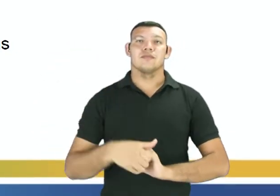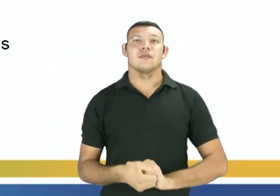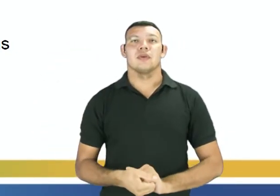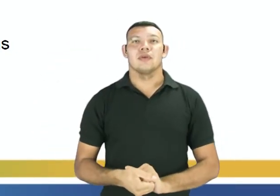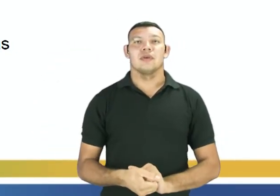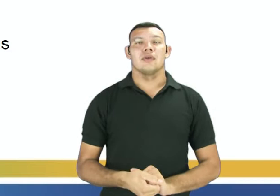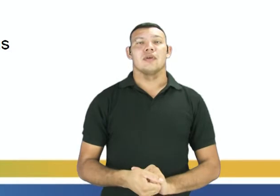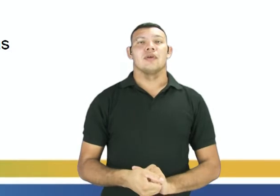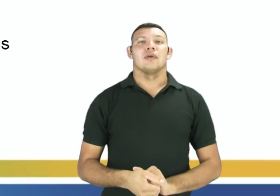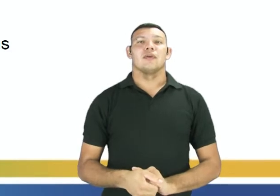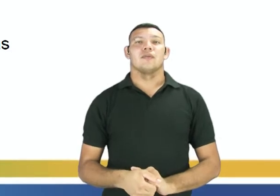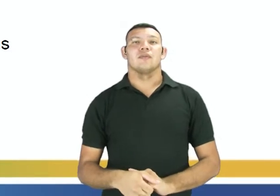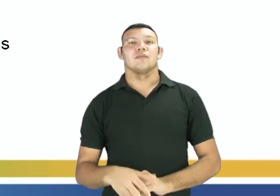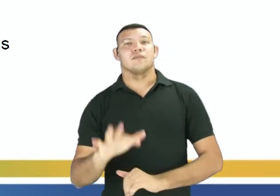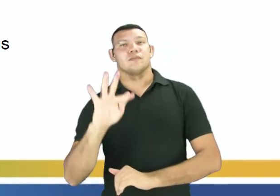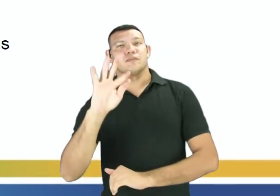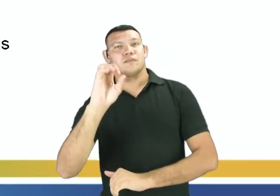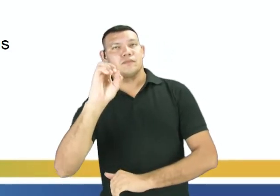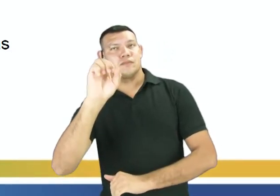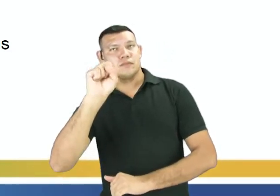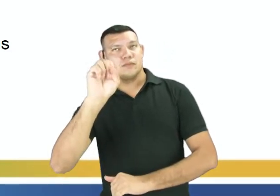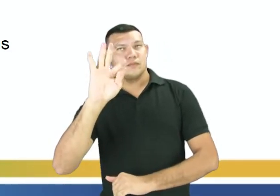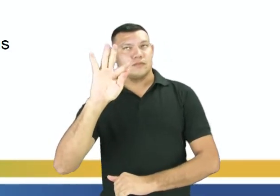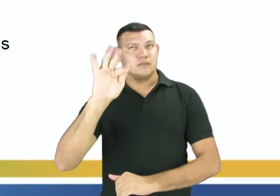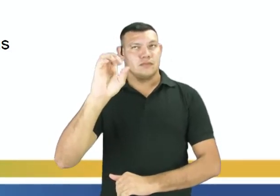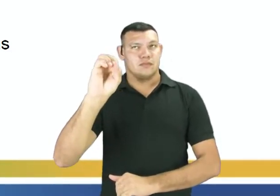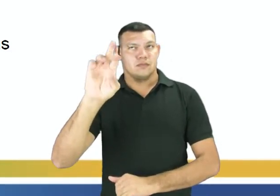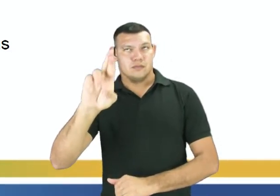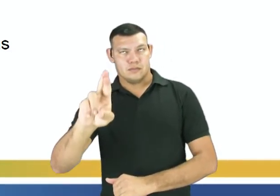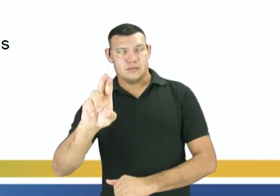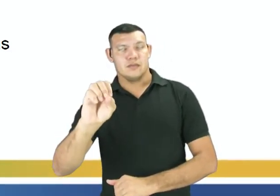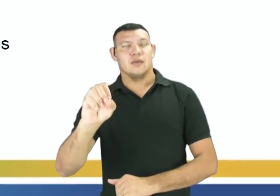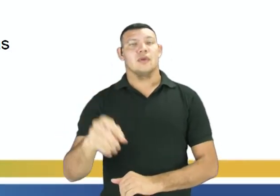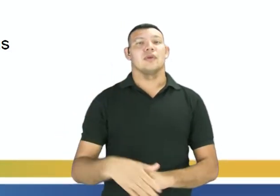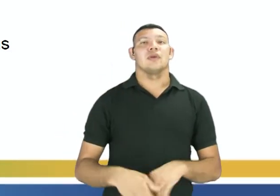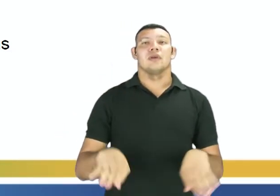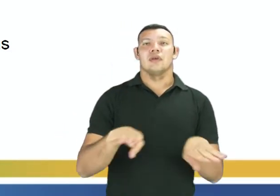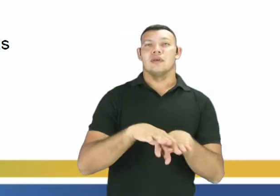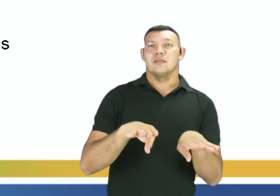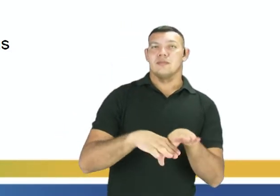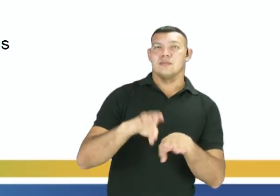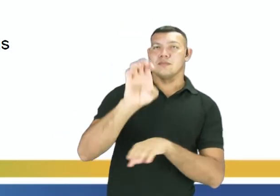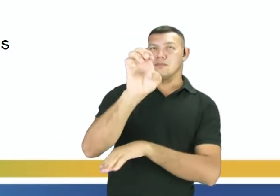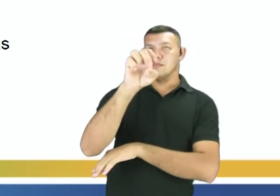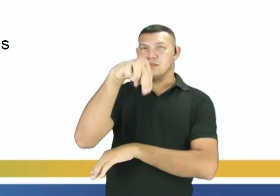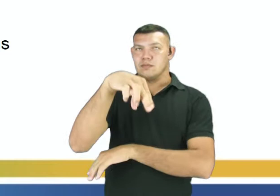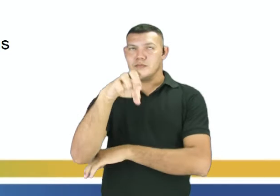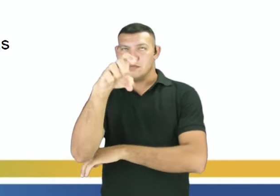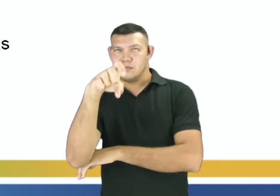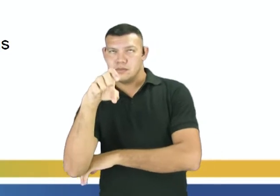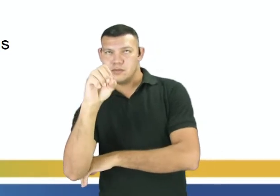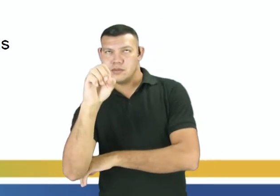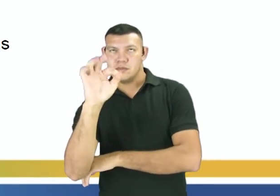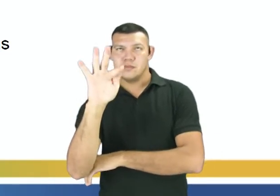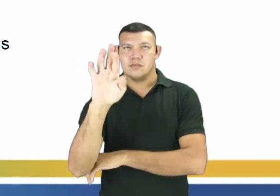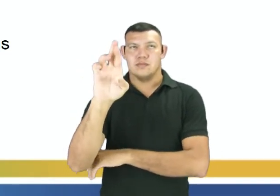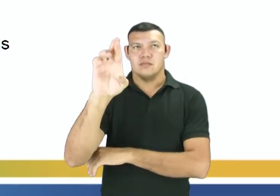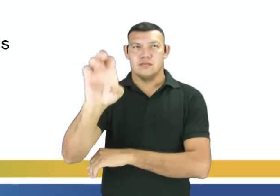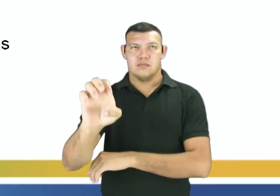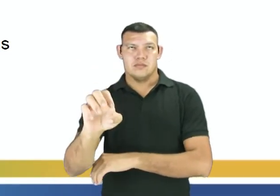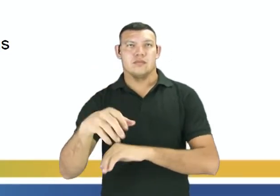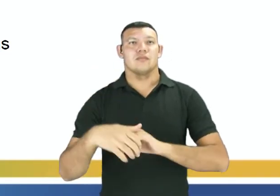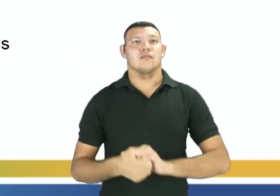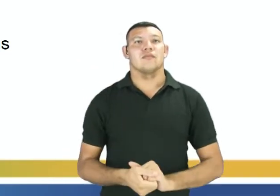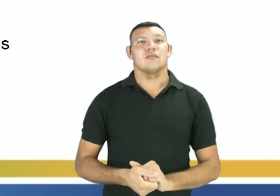nitrogenados. O fósforo também pode estar presente numa cadeia. O enxofre e os haletos orgânicos, que são esses aqui, que pode